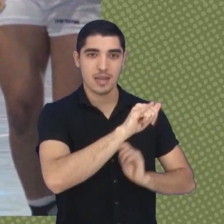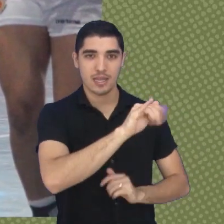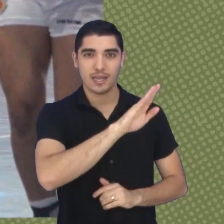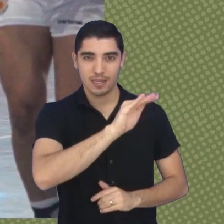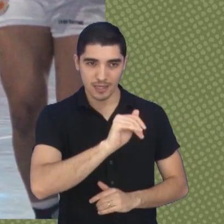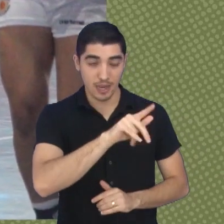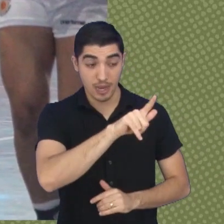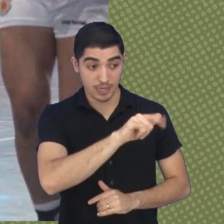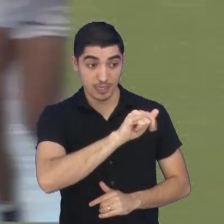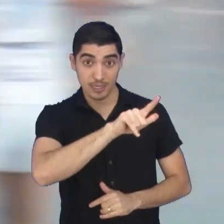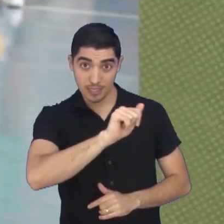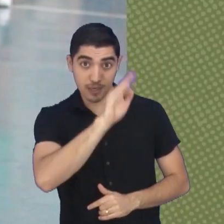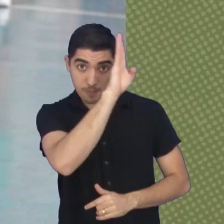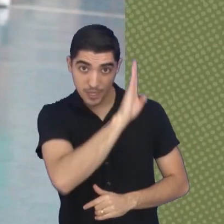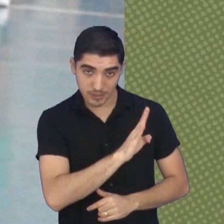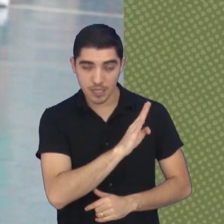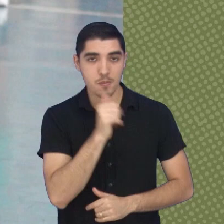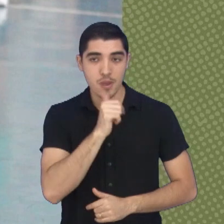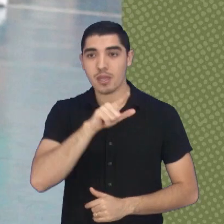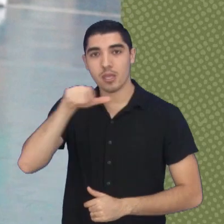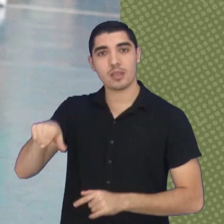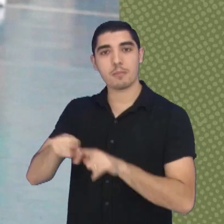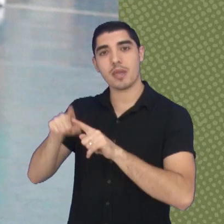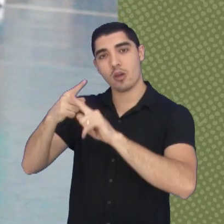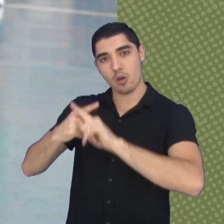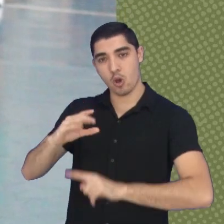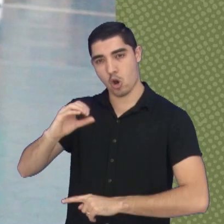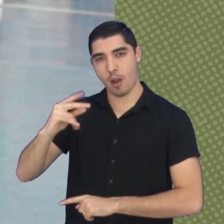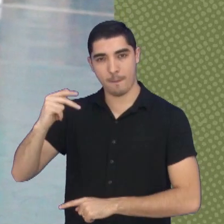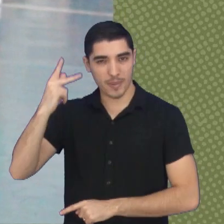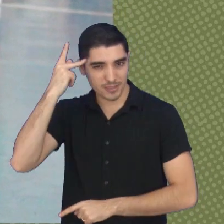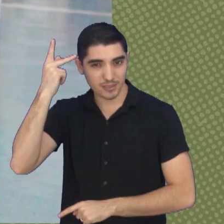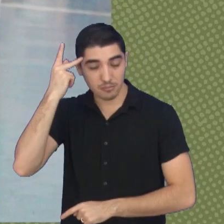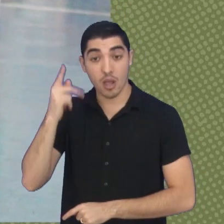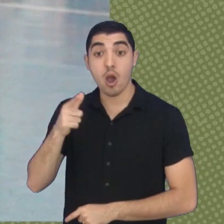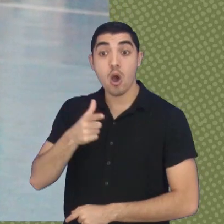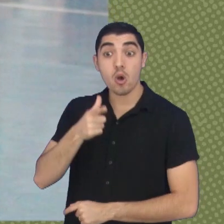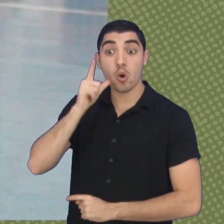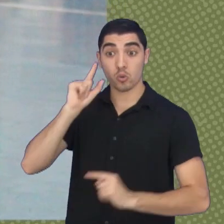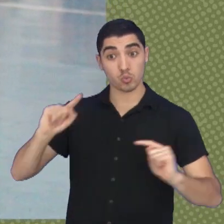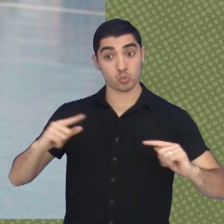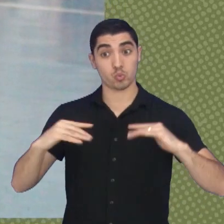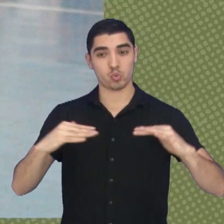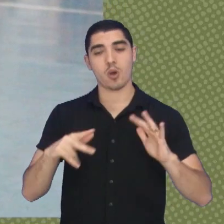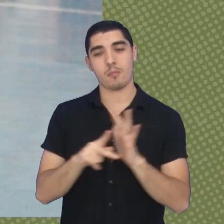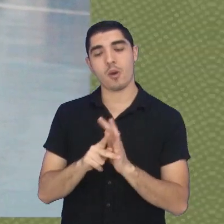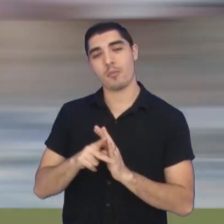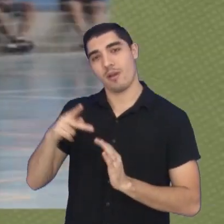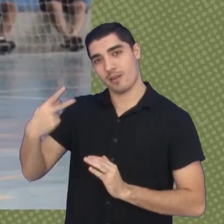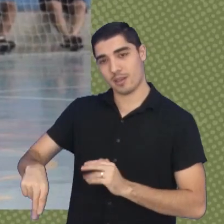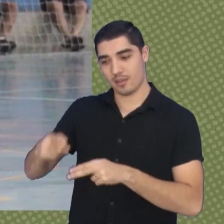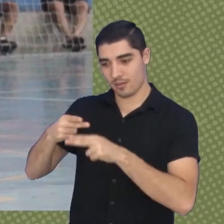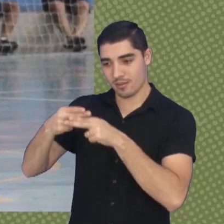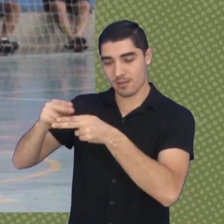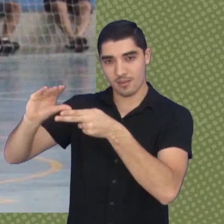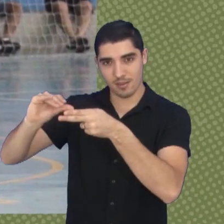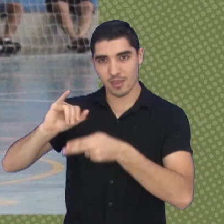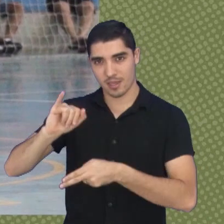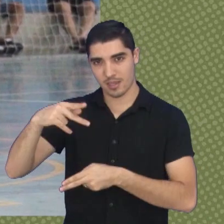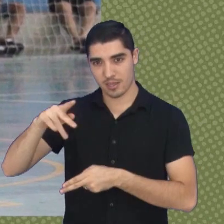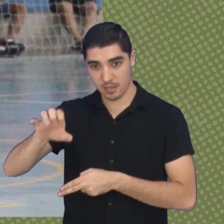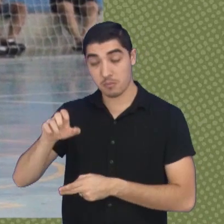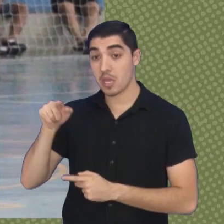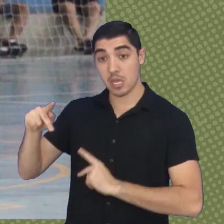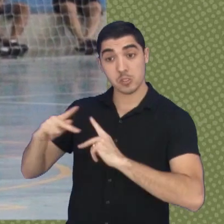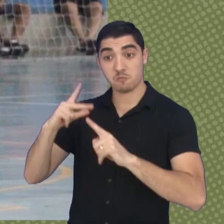Copa Paulista, entraram em quadra ontem pela manhã no Campeonato Estadual, jogando aí no ginásio da ADC Imp. As comandadas do técnico Leandro Leal